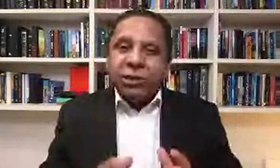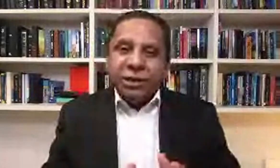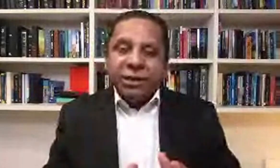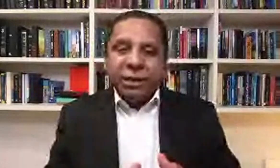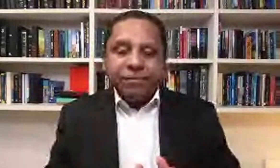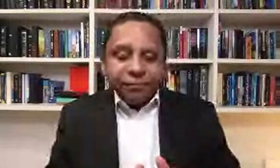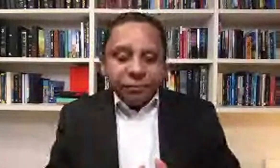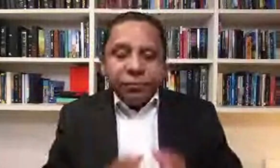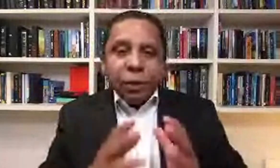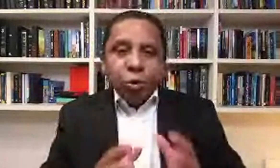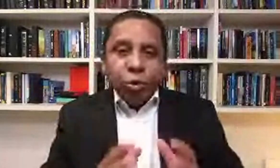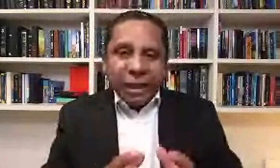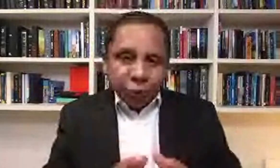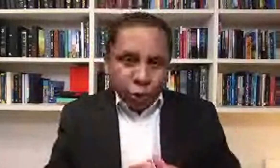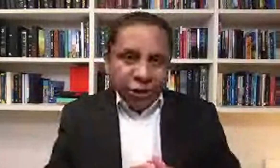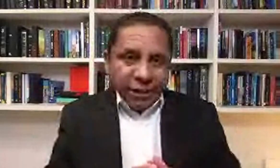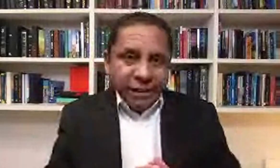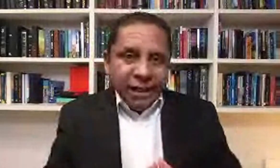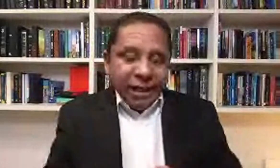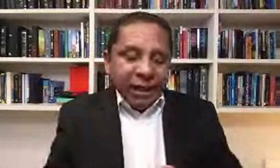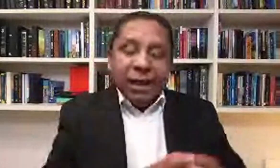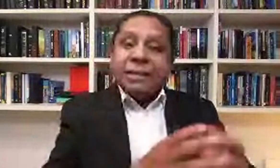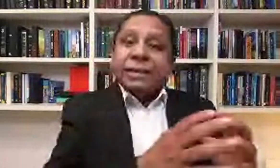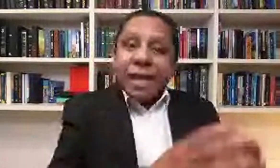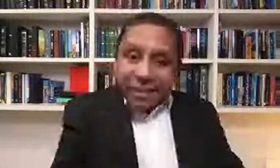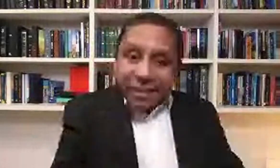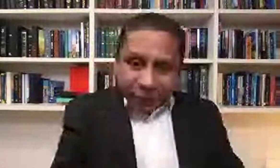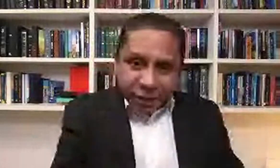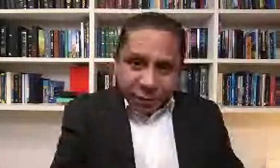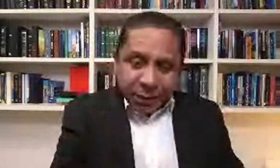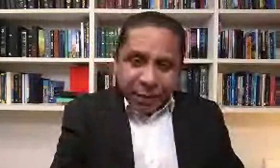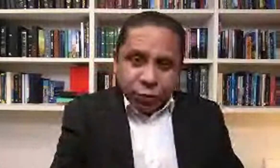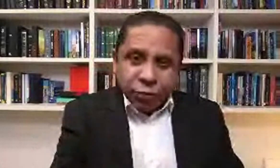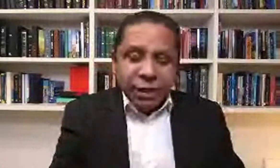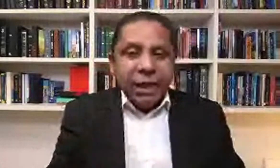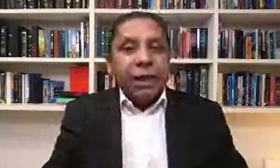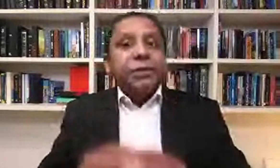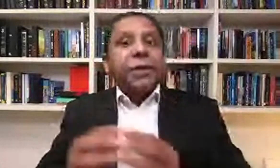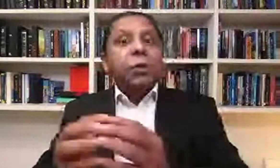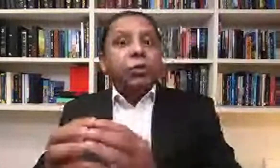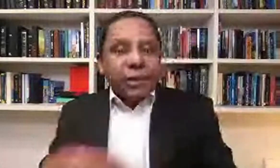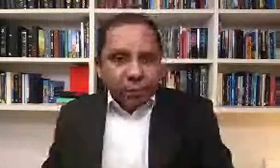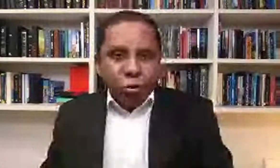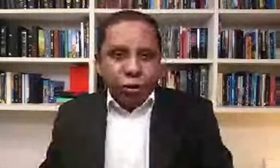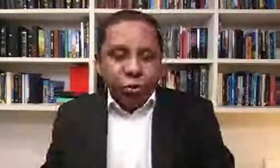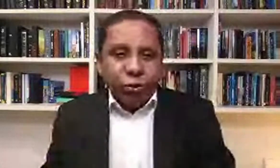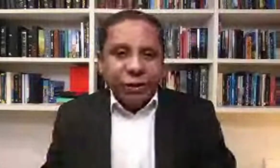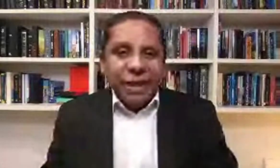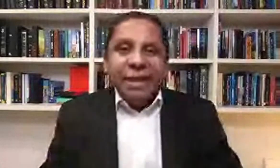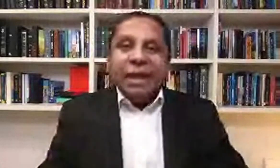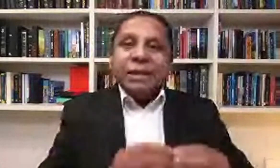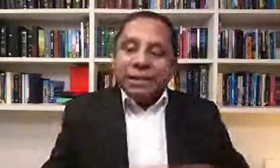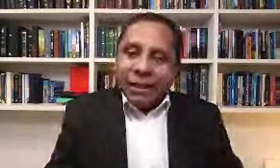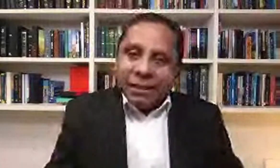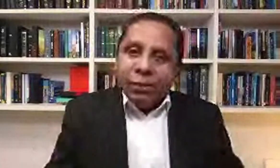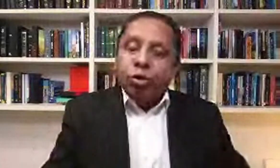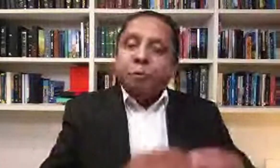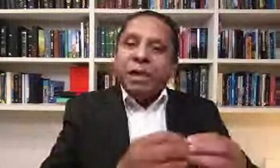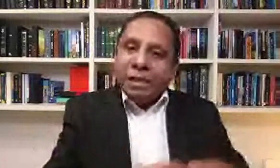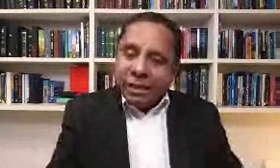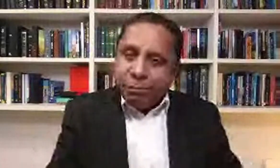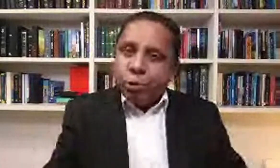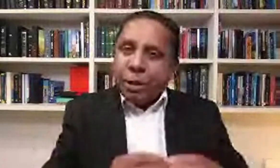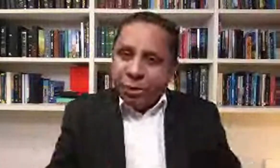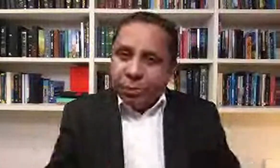Igreja Adventista do Sétimo Dia, ela aceita os 10 mandamentos, ela tem o testemunho de Jesus e ela aceita